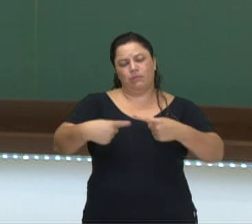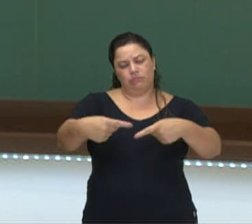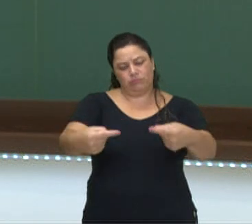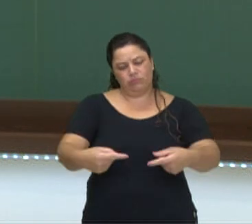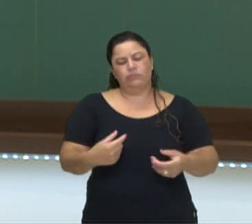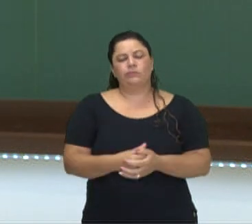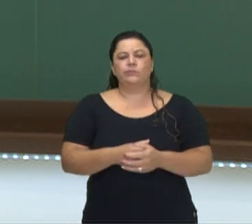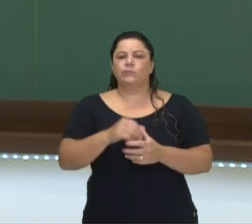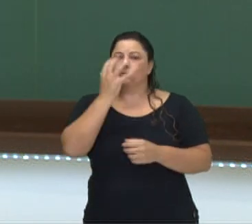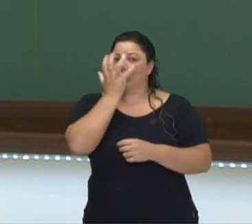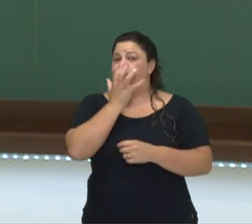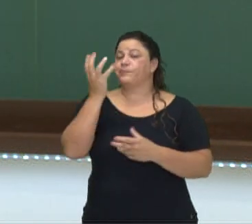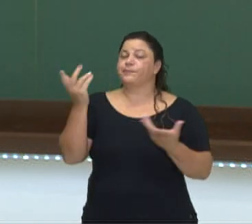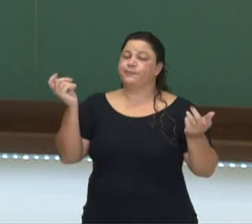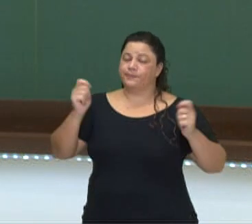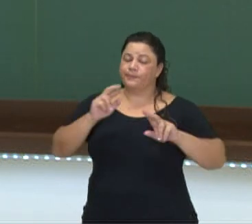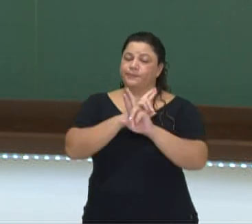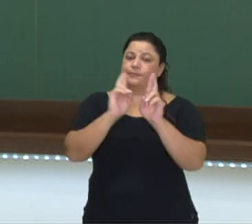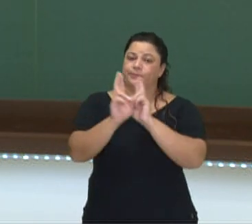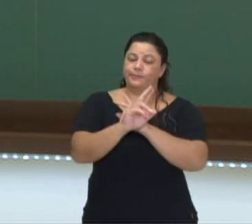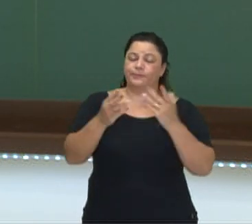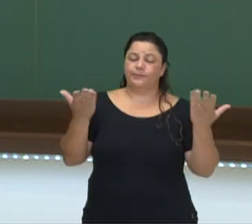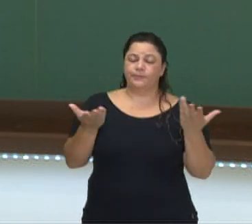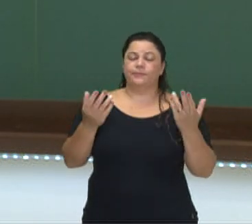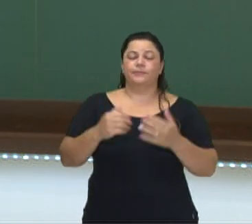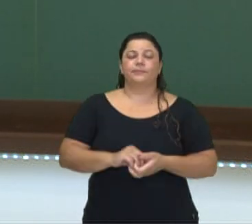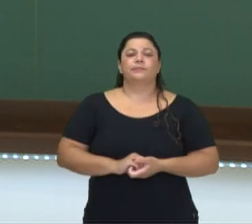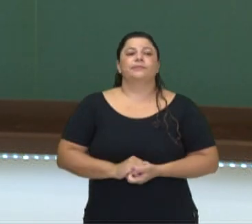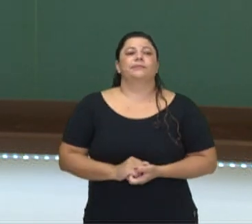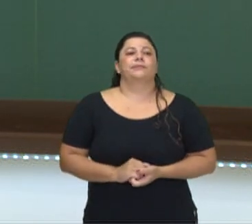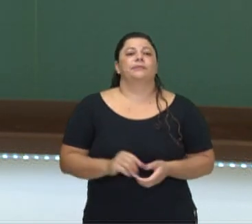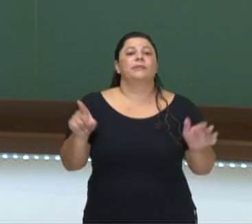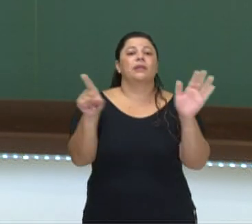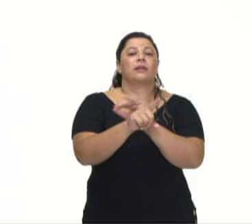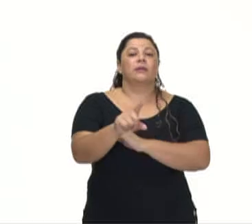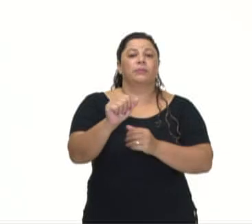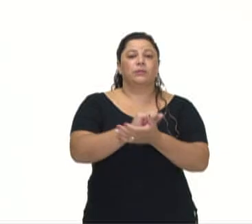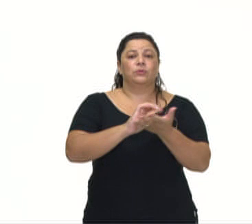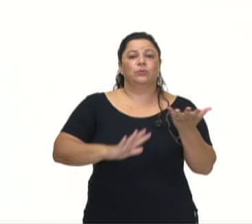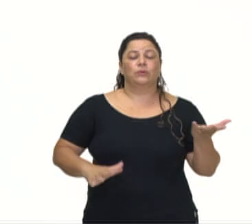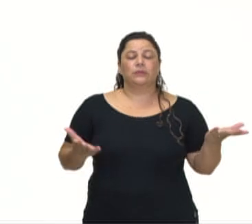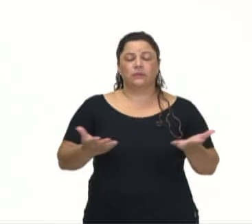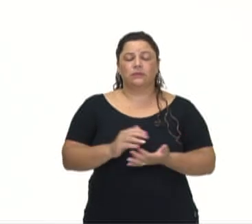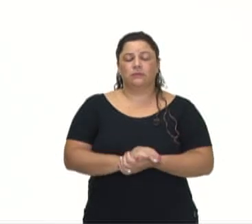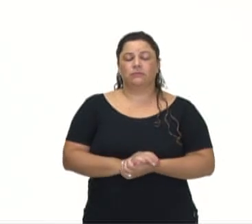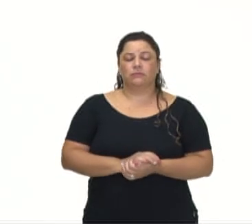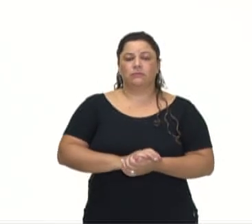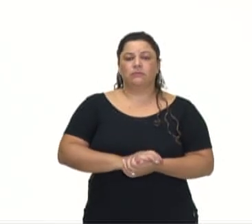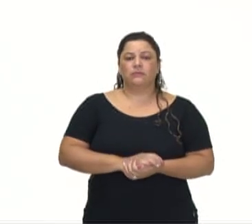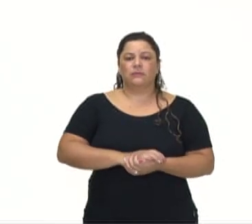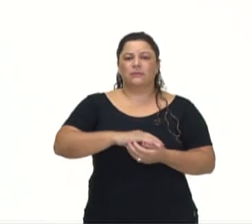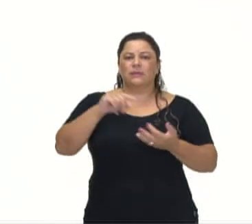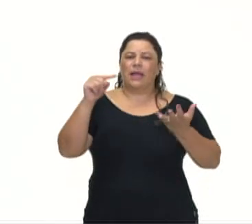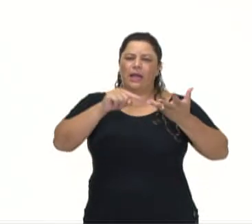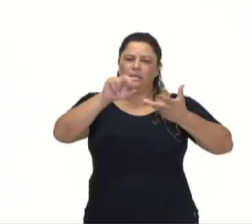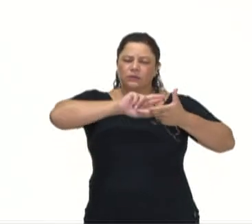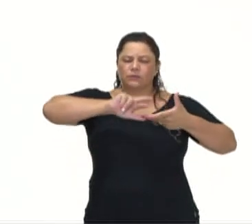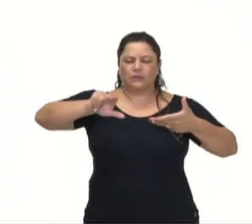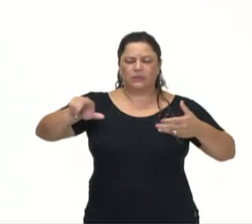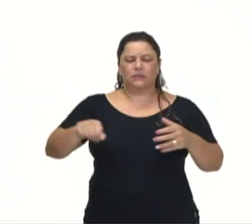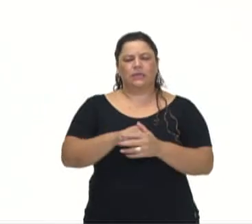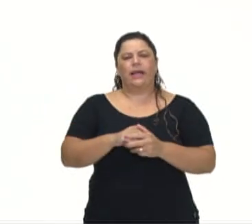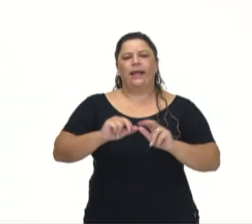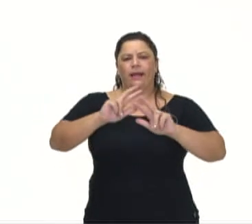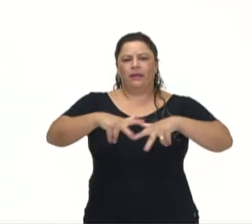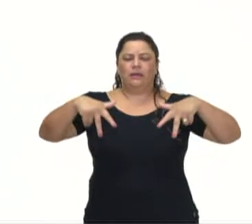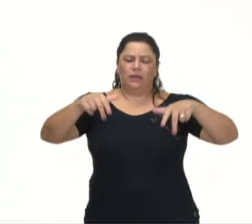né, relacionados a essa ideia da diversidade da população. Perguntinha ali, a diversidade da população apresenta fatores favoráveis